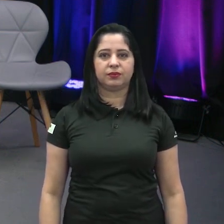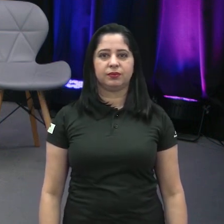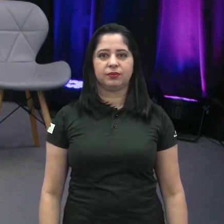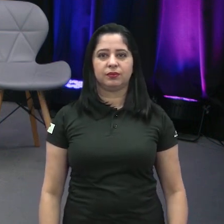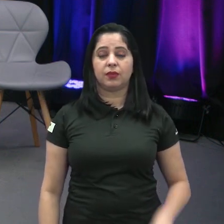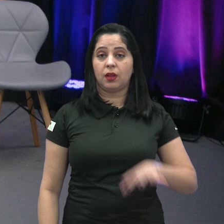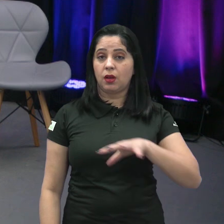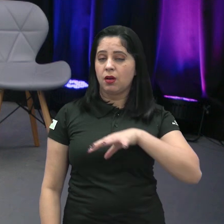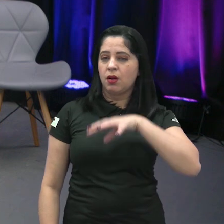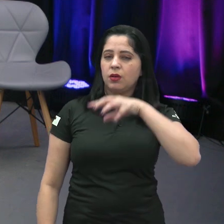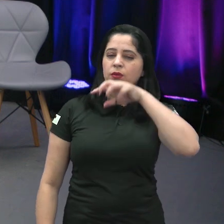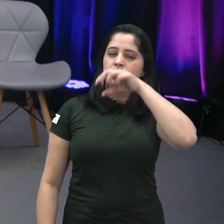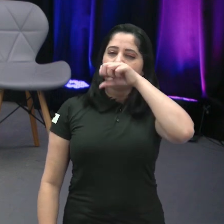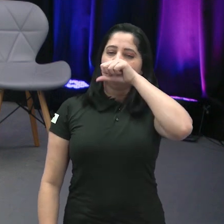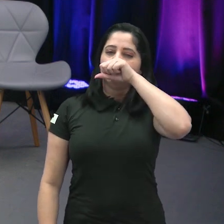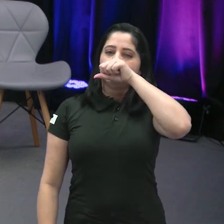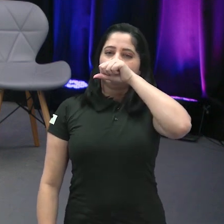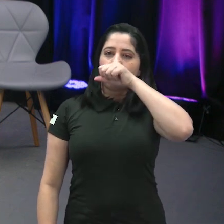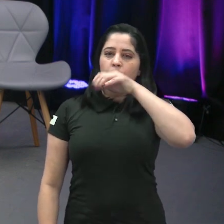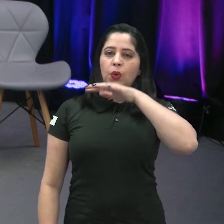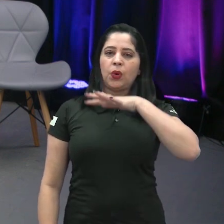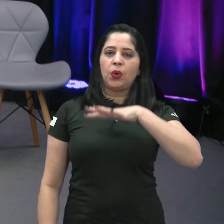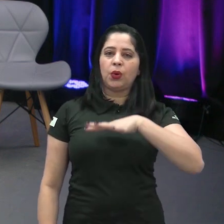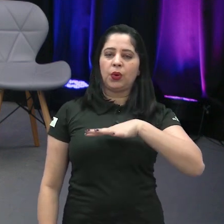solta, troca o lado,